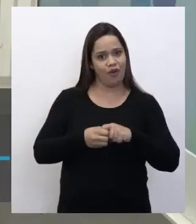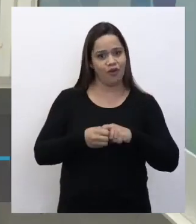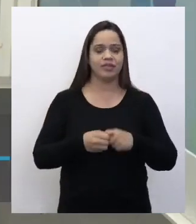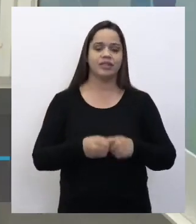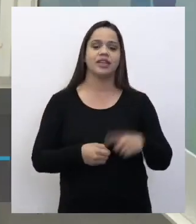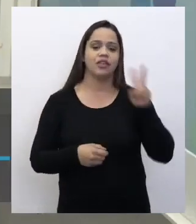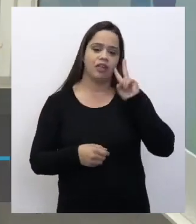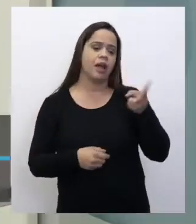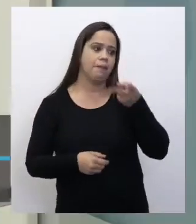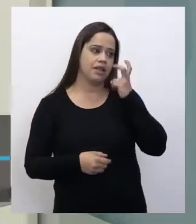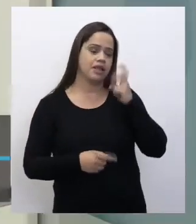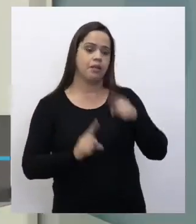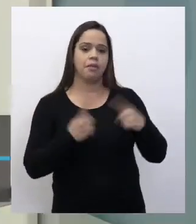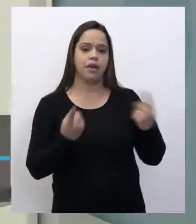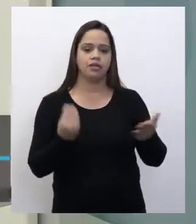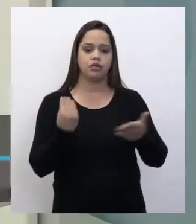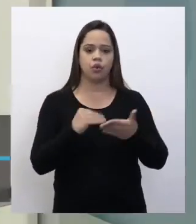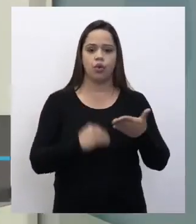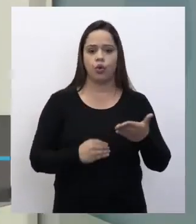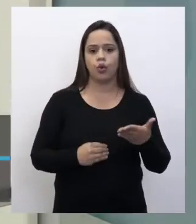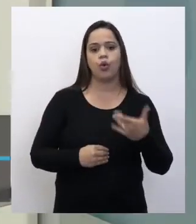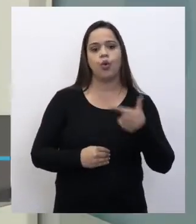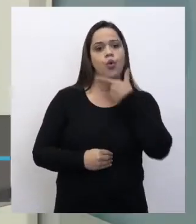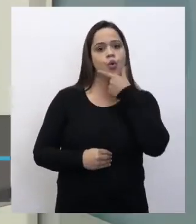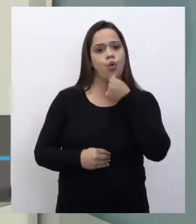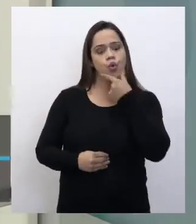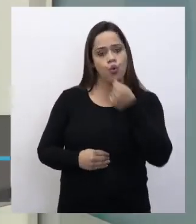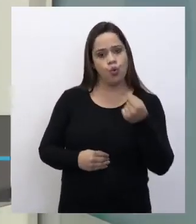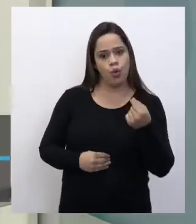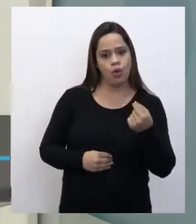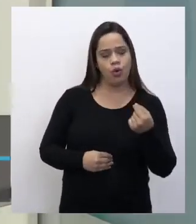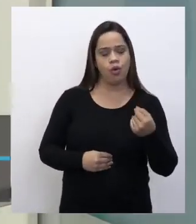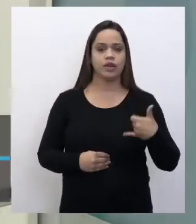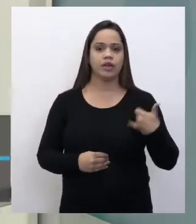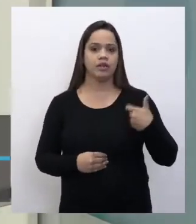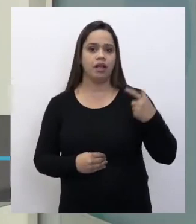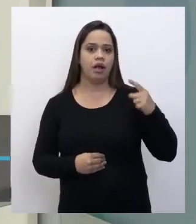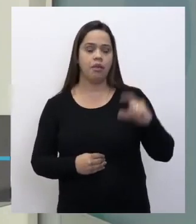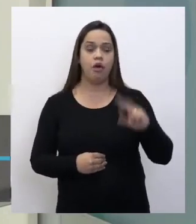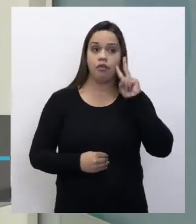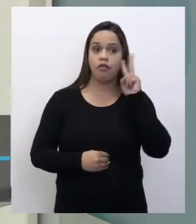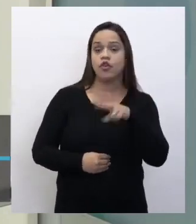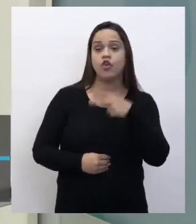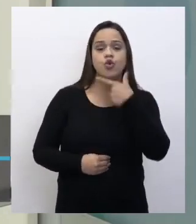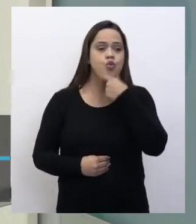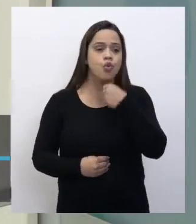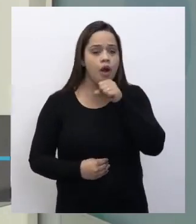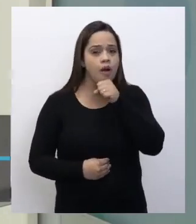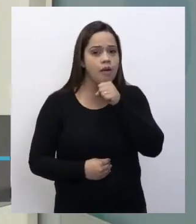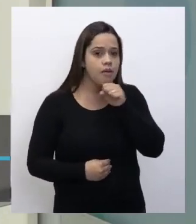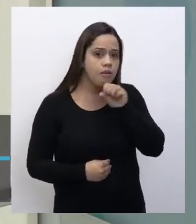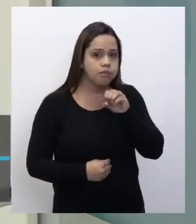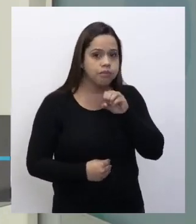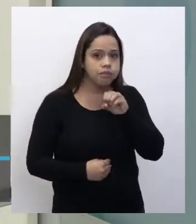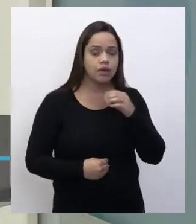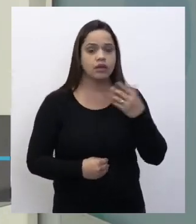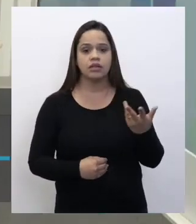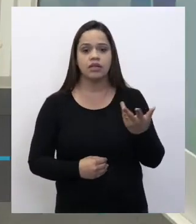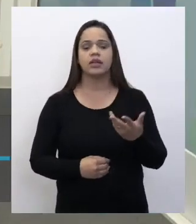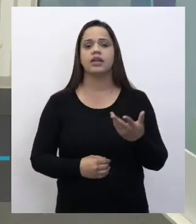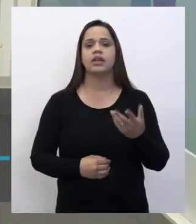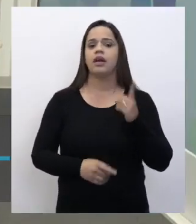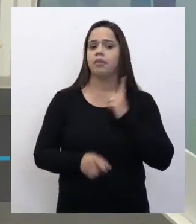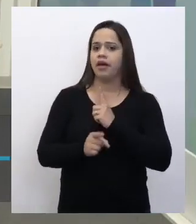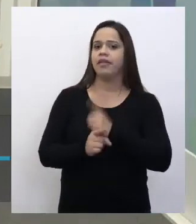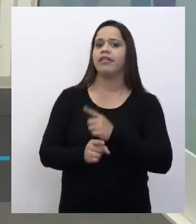É, mas tem vários colocando, um homem de meia idade, avistaram o senhor de meia idade. Essa eles é até mais fácil de